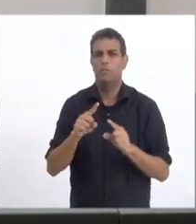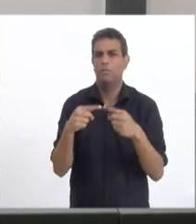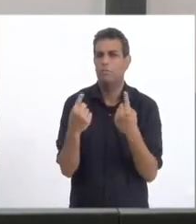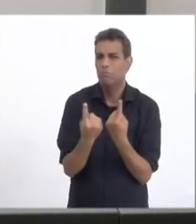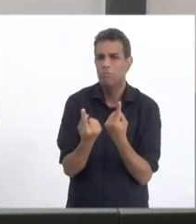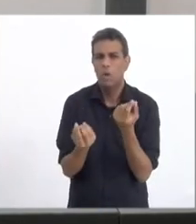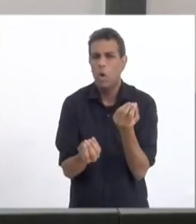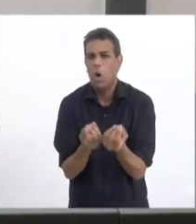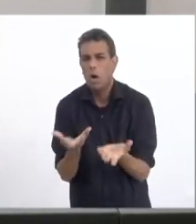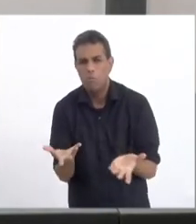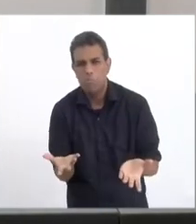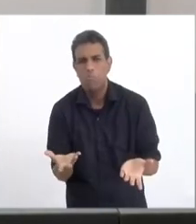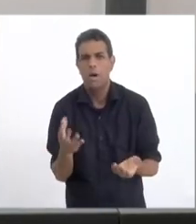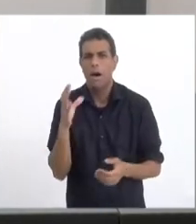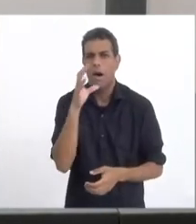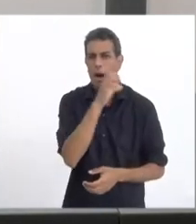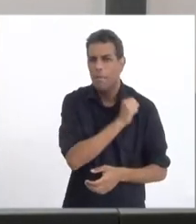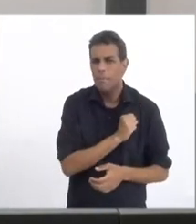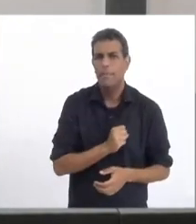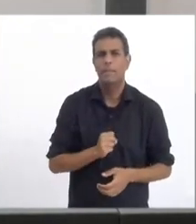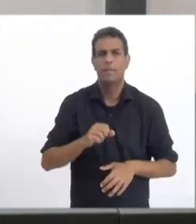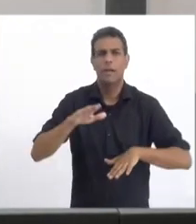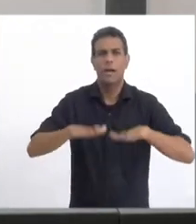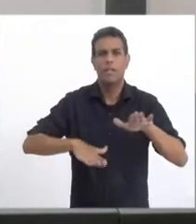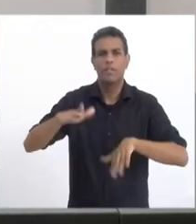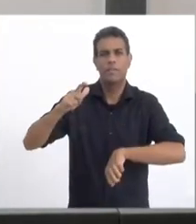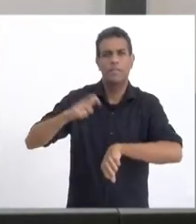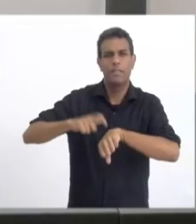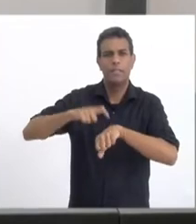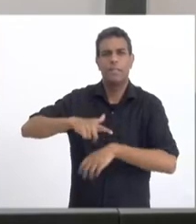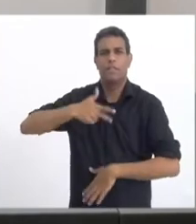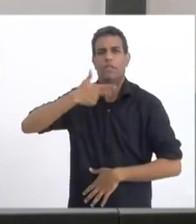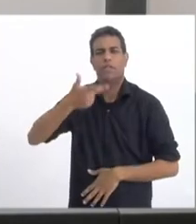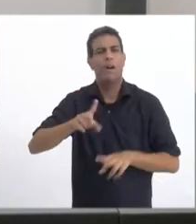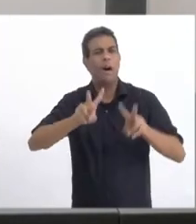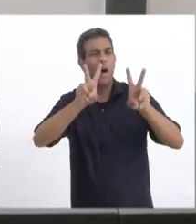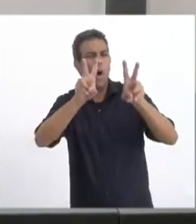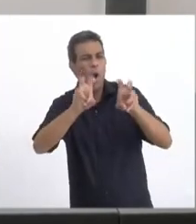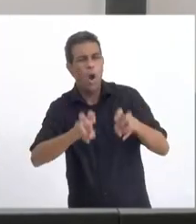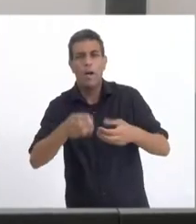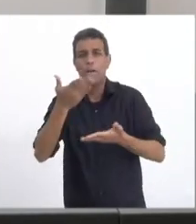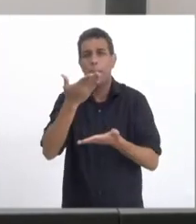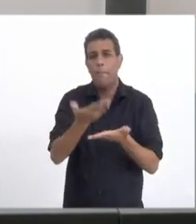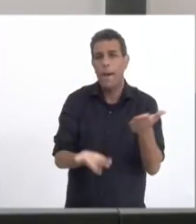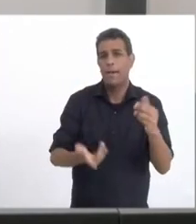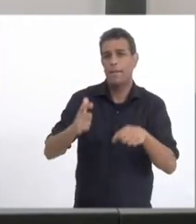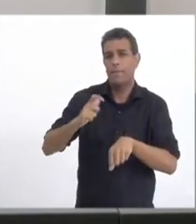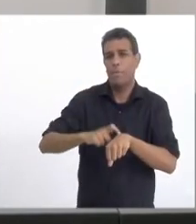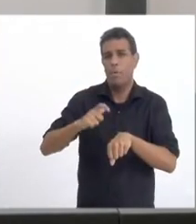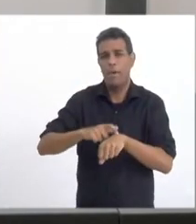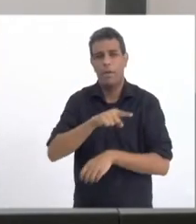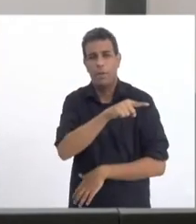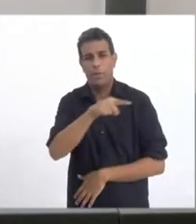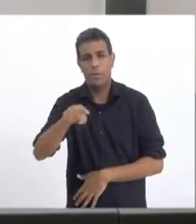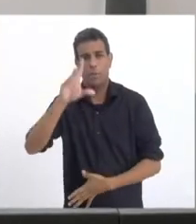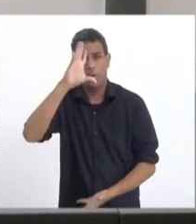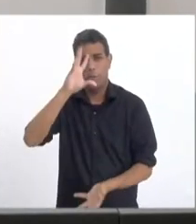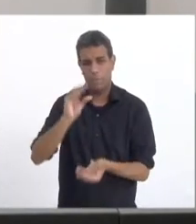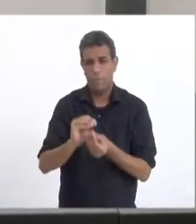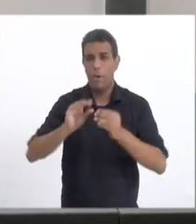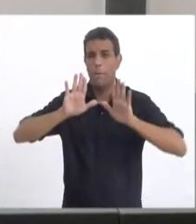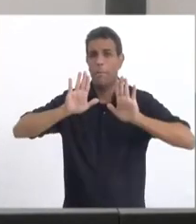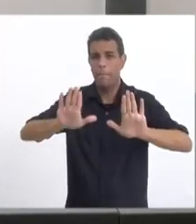muito rápida e às vezes a gente fala e muitas coisas elas se perdem no momento aqui da fala,